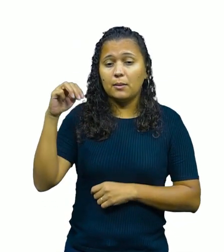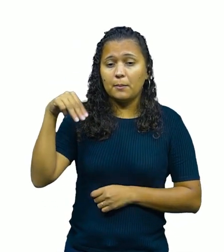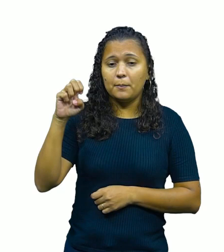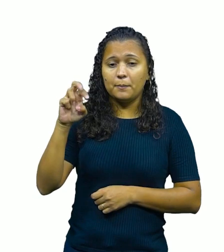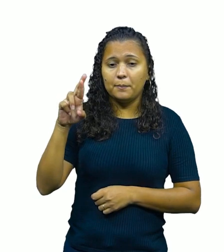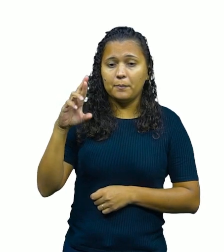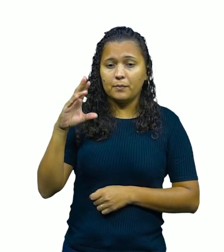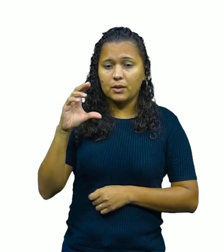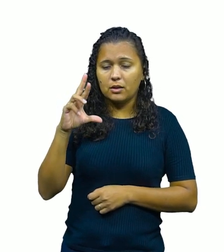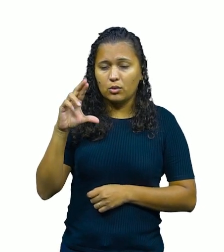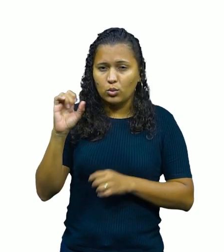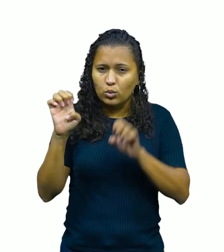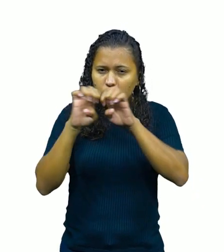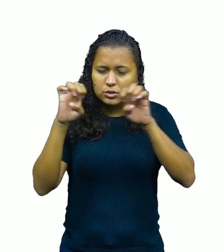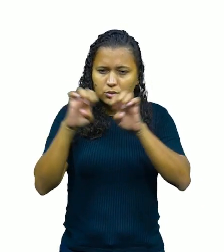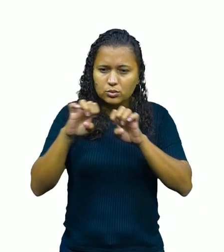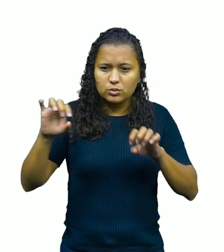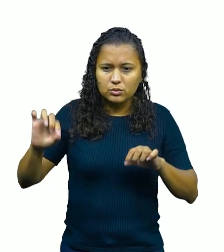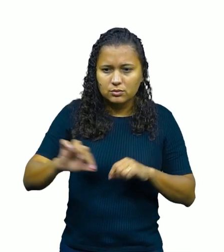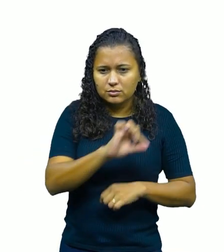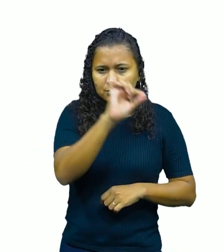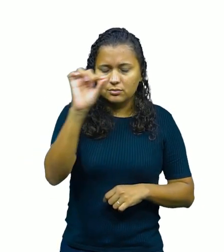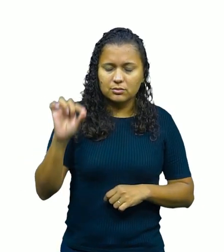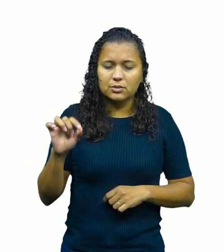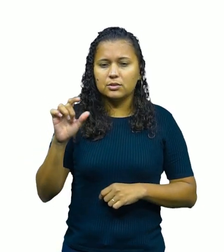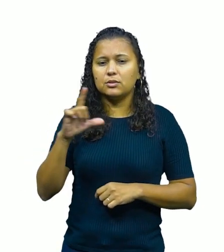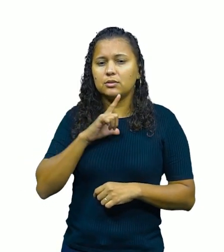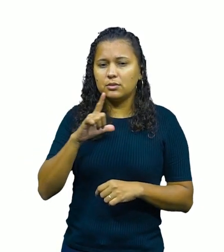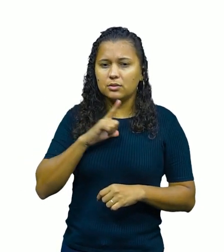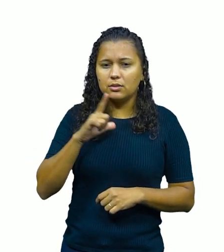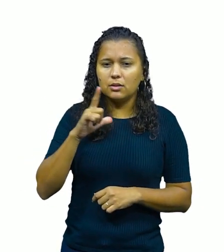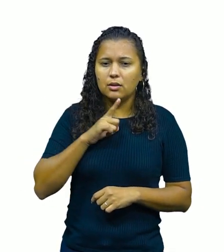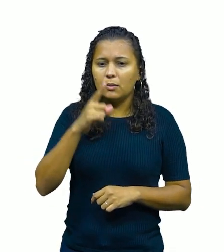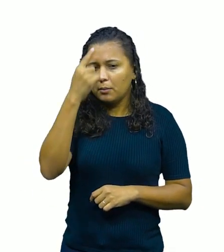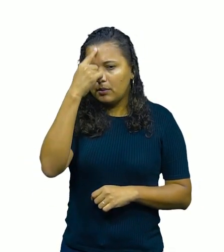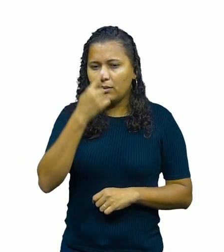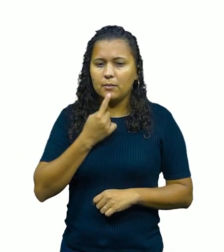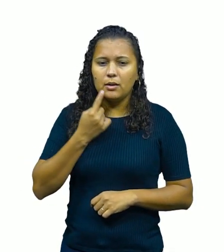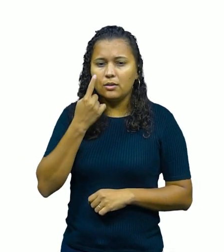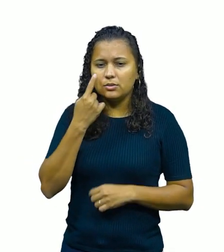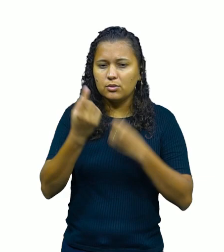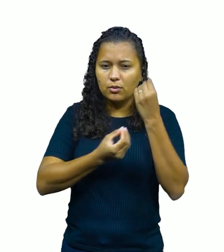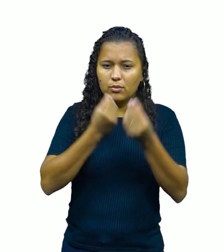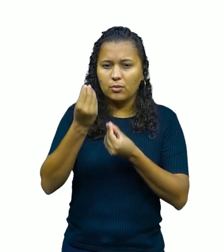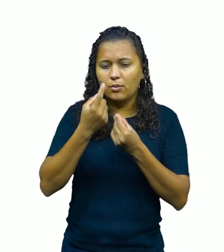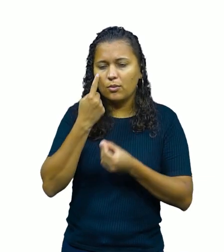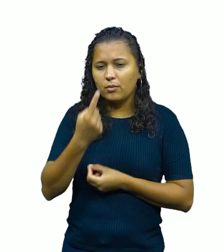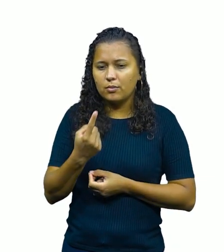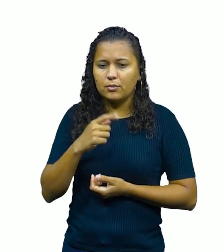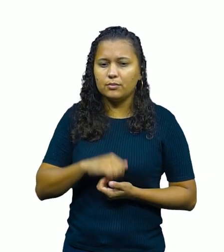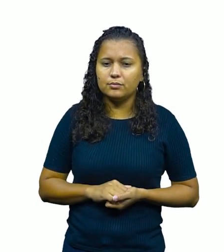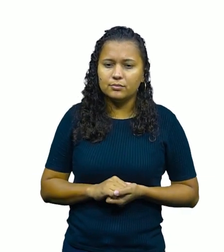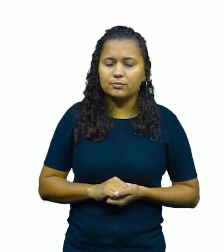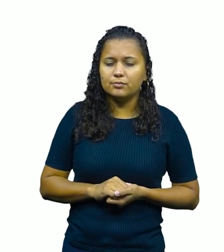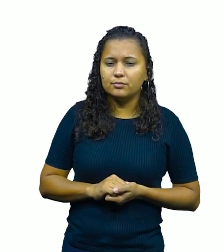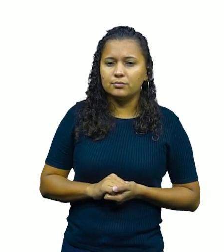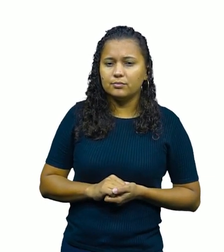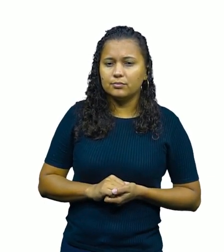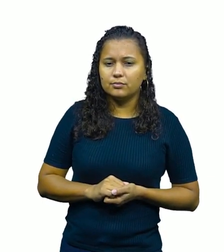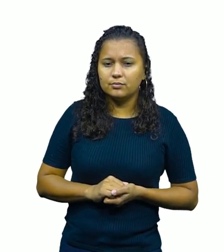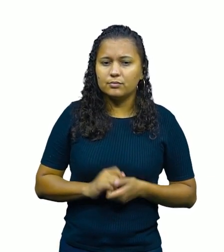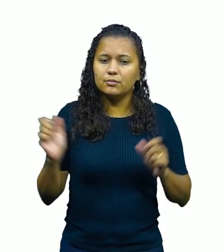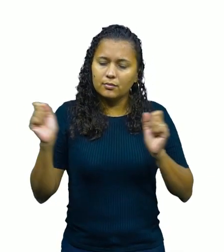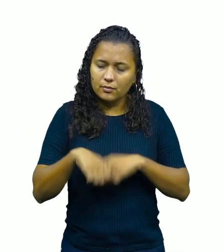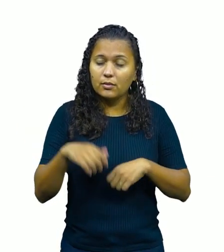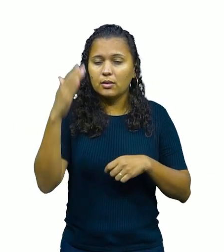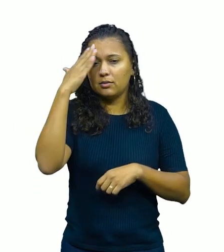passou por essa estrutura. Então aqui a gente tem até uma imagem dele de maneira que é uma vista mais